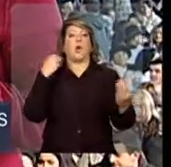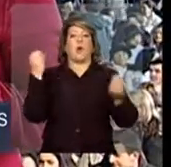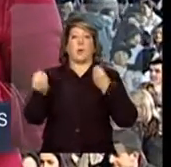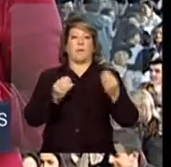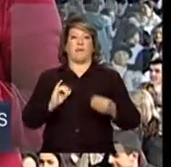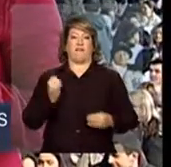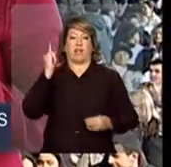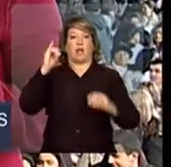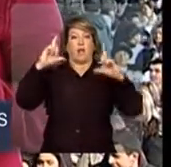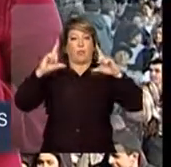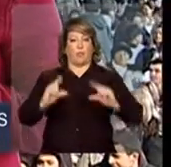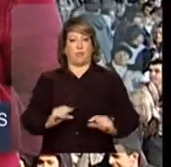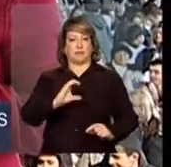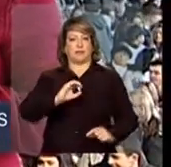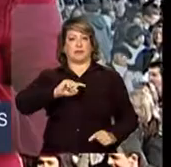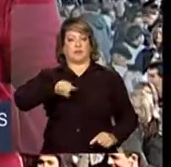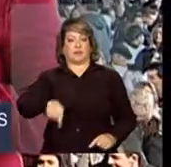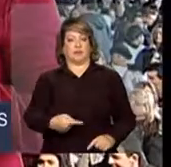para